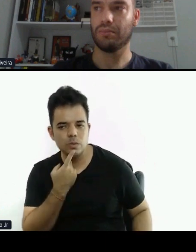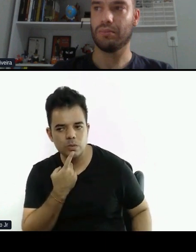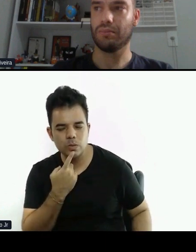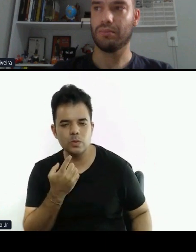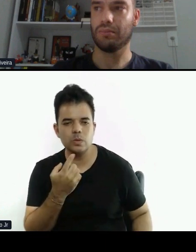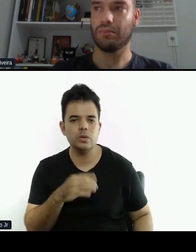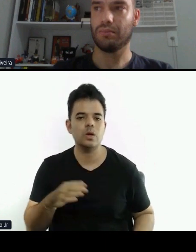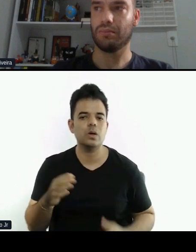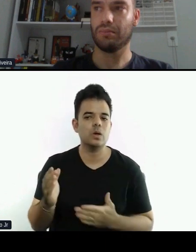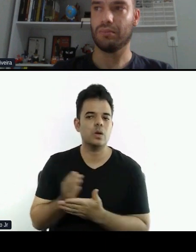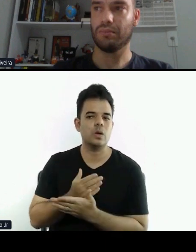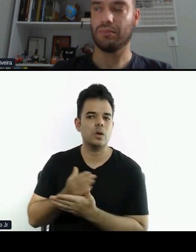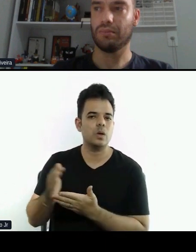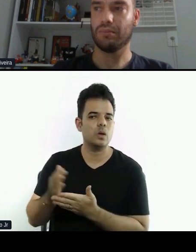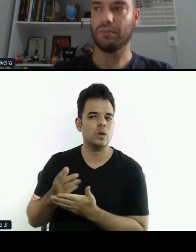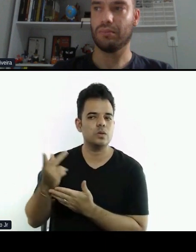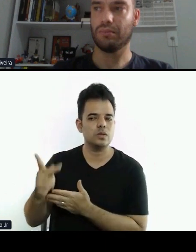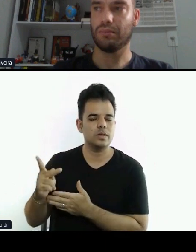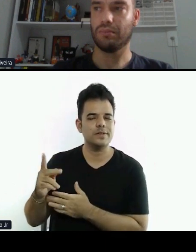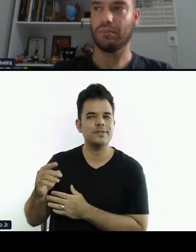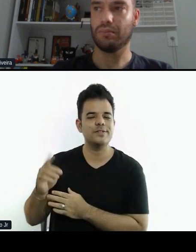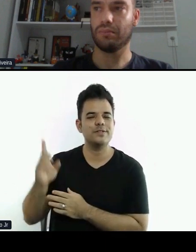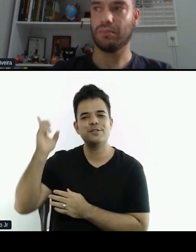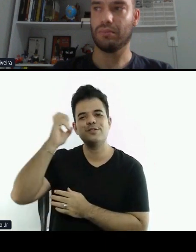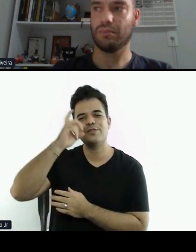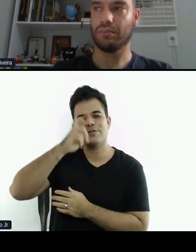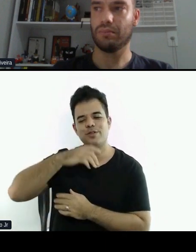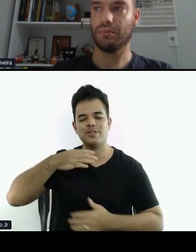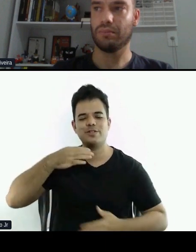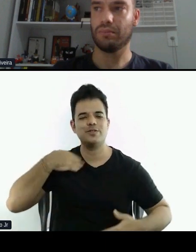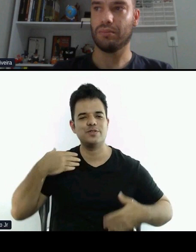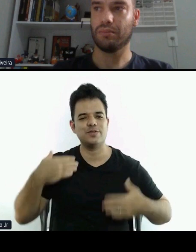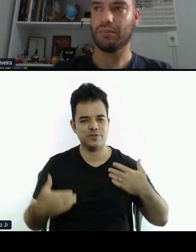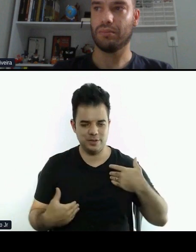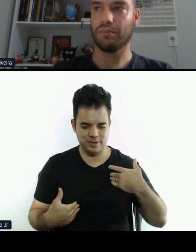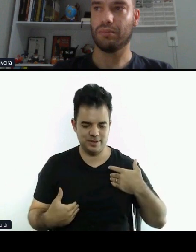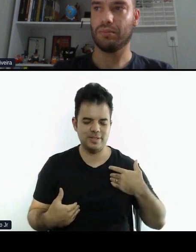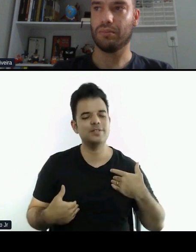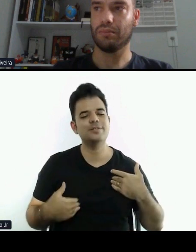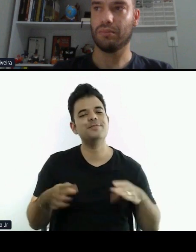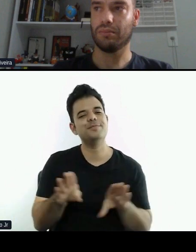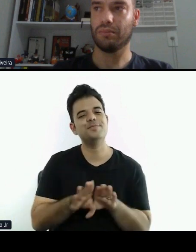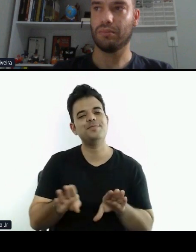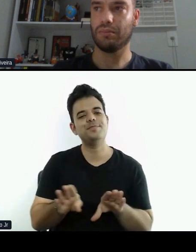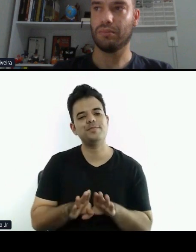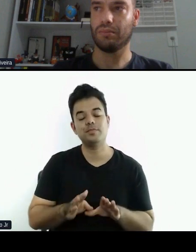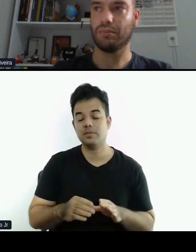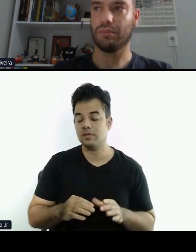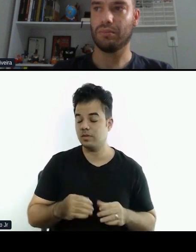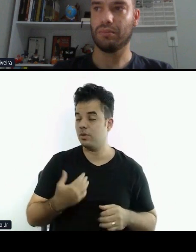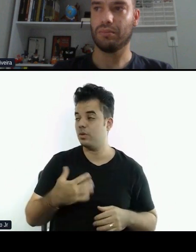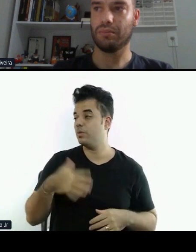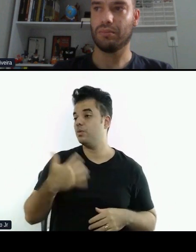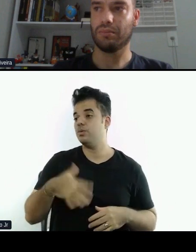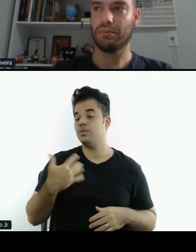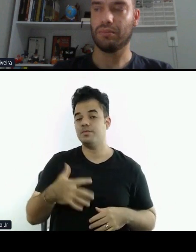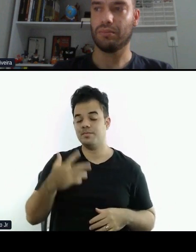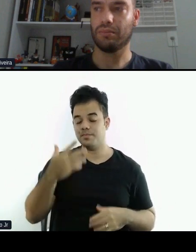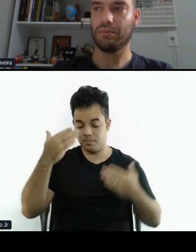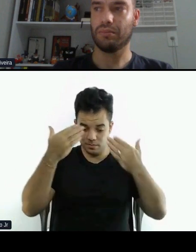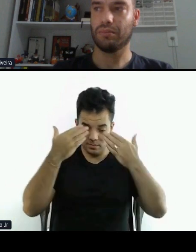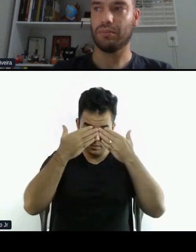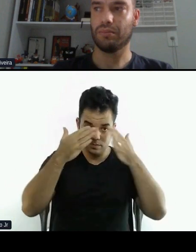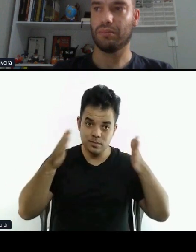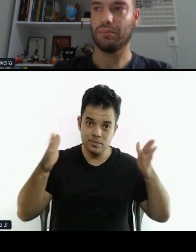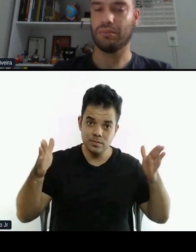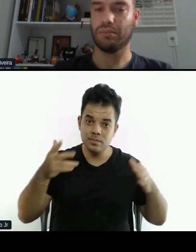Pessoa com dificuldade física. Isso foi uma grande semente, né? Que foi